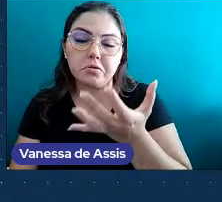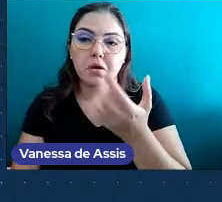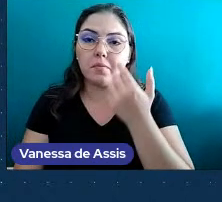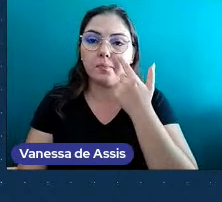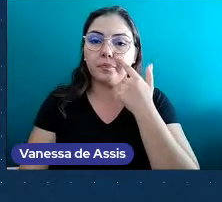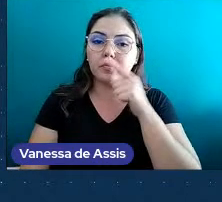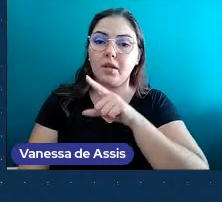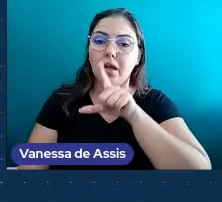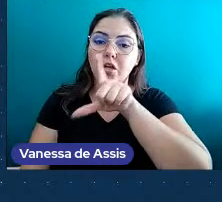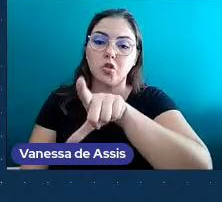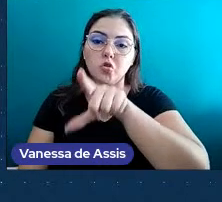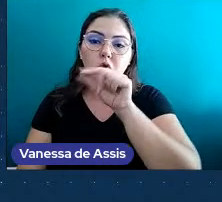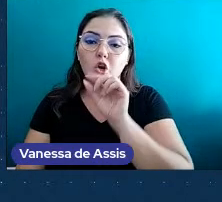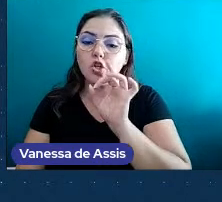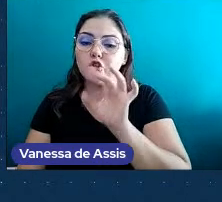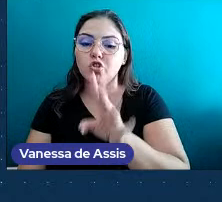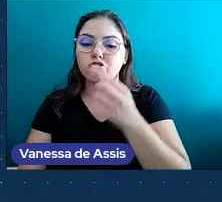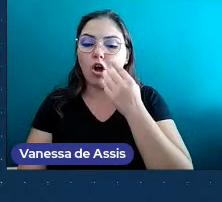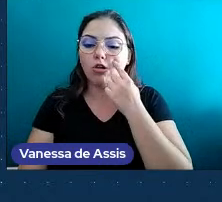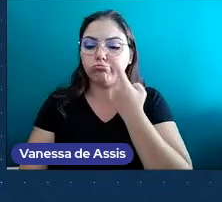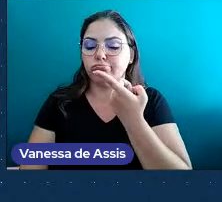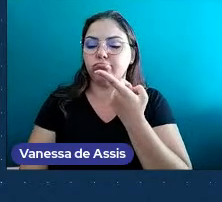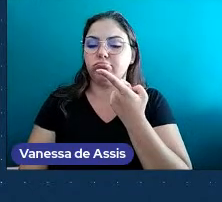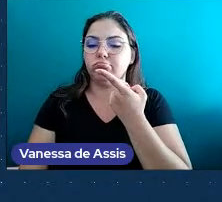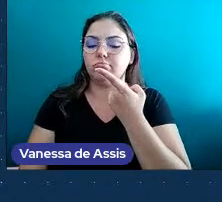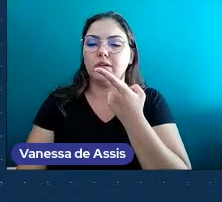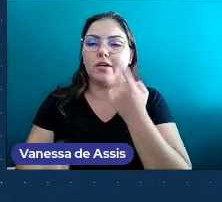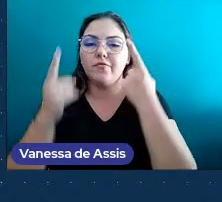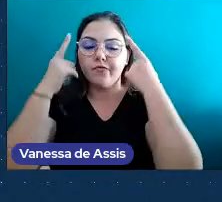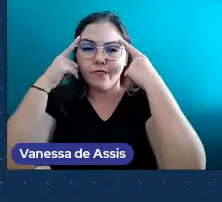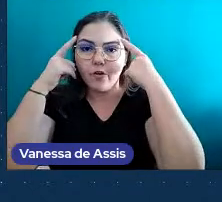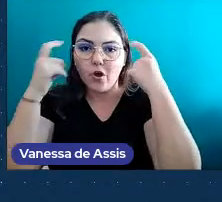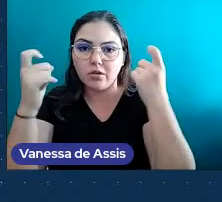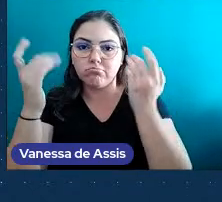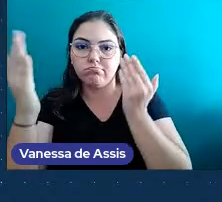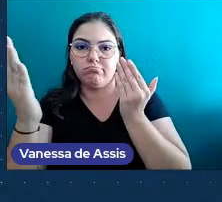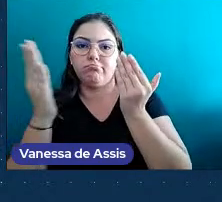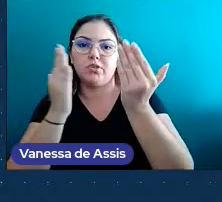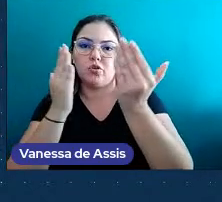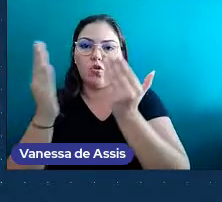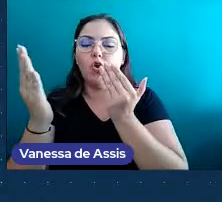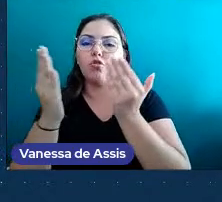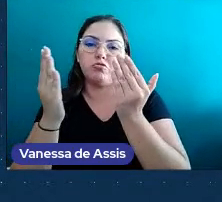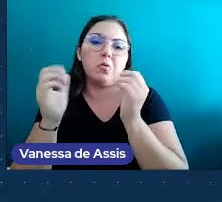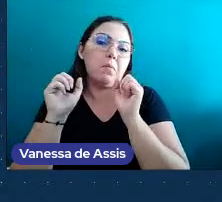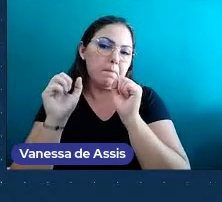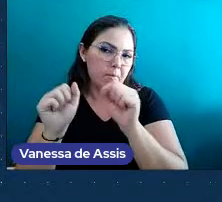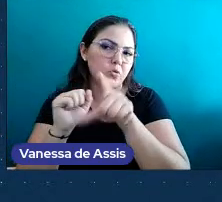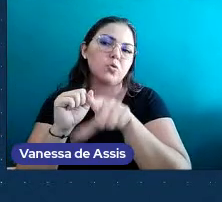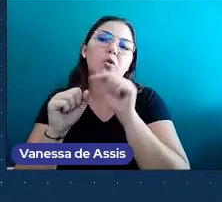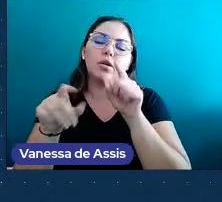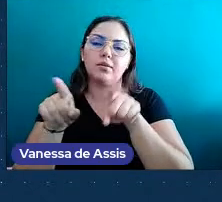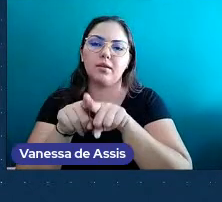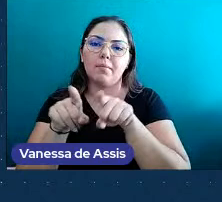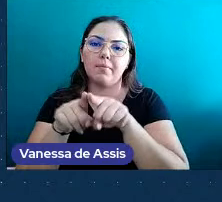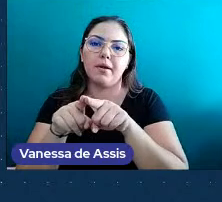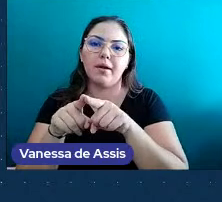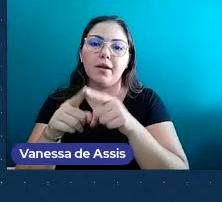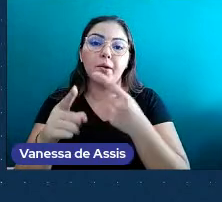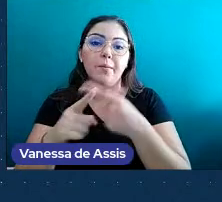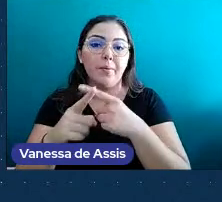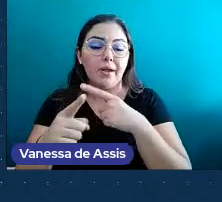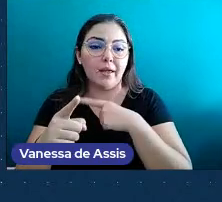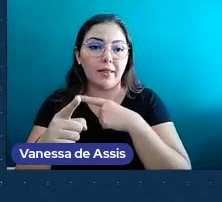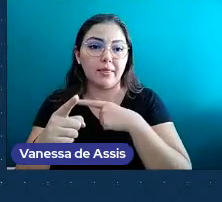a violência simbólica. Até porque a gente vai ter aí uma fundamentação teórica, né, de um autor chamado Pierre Bourdieu, que ele